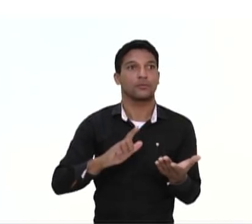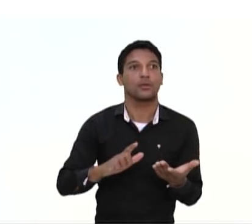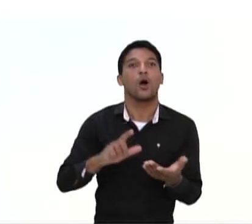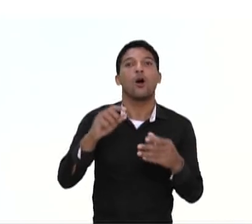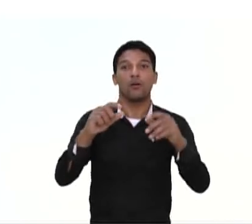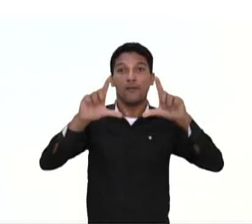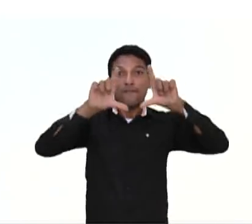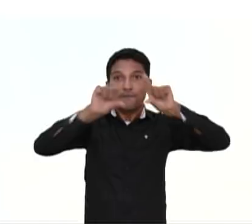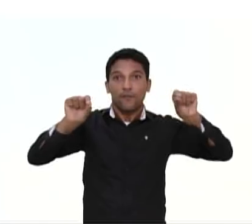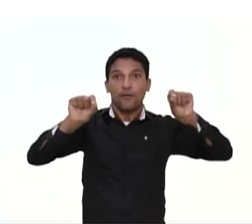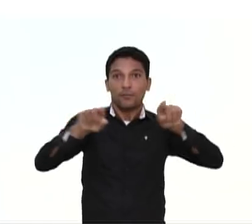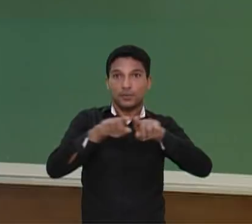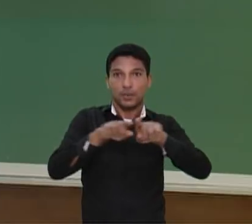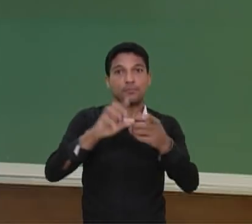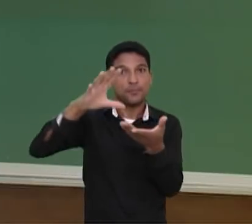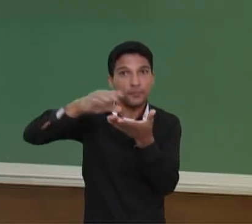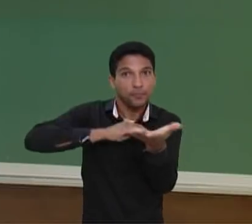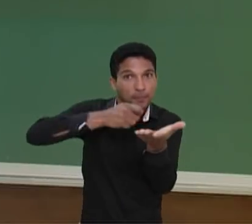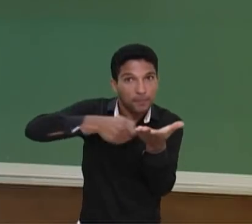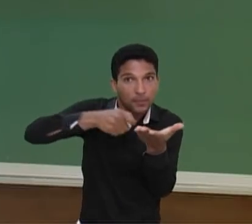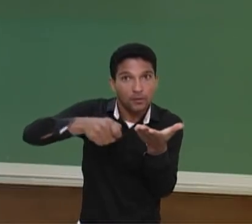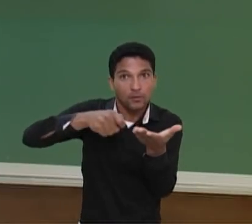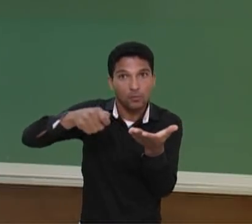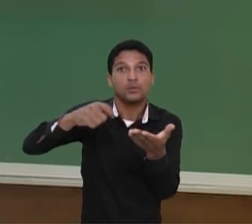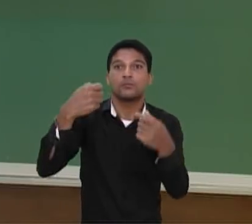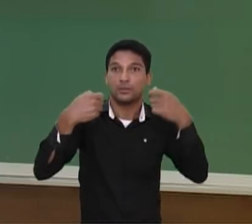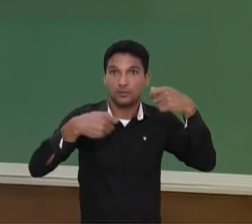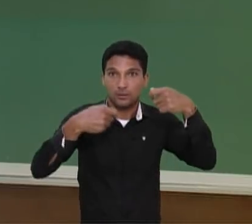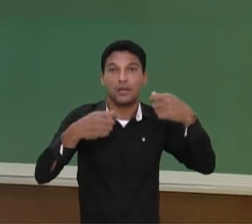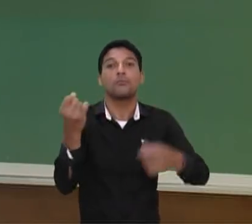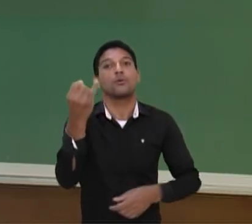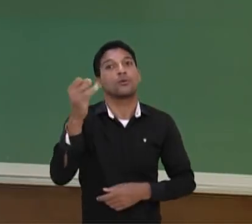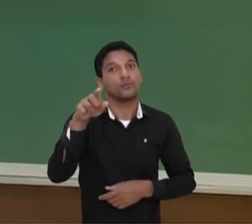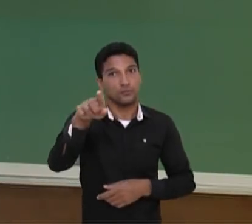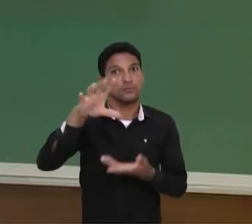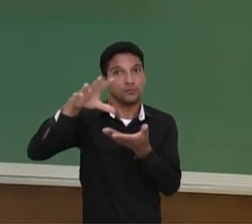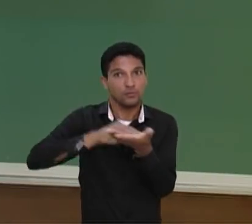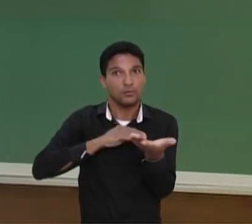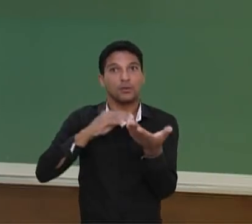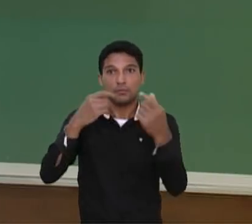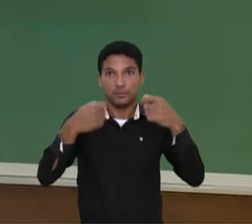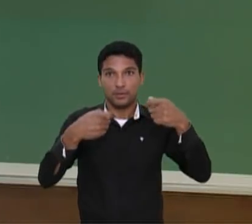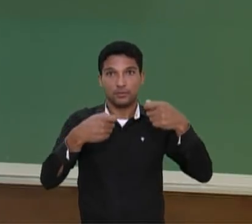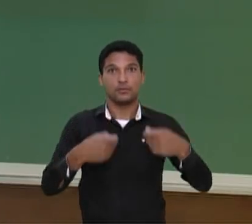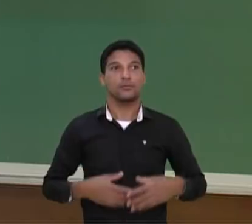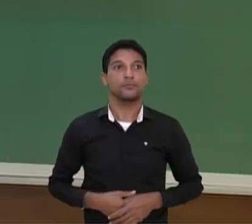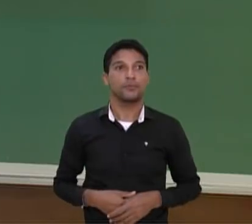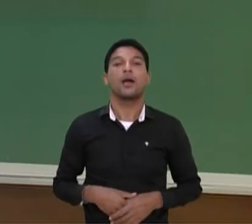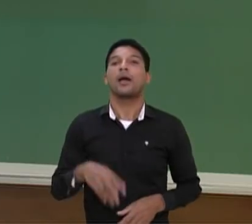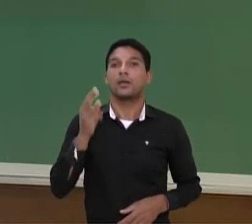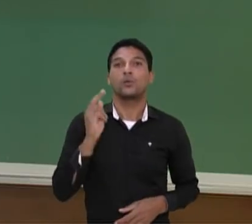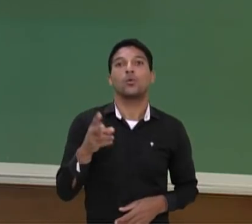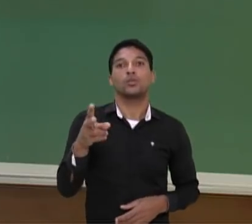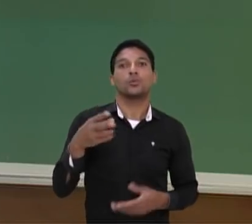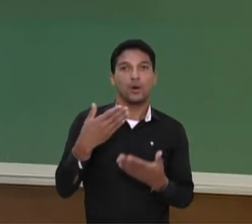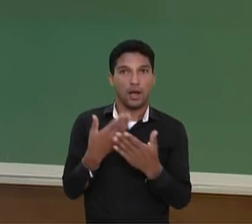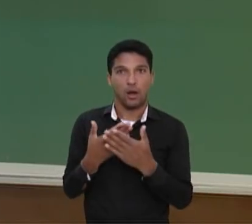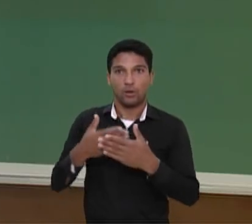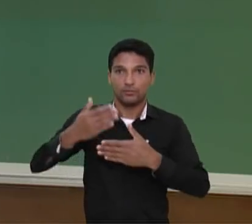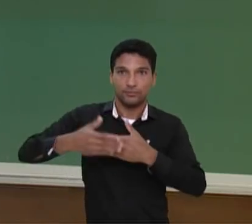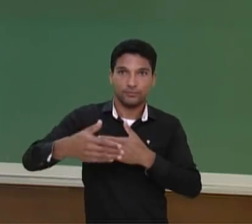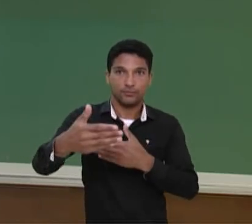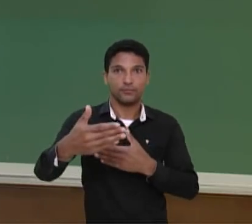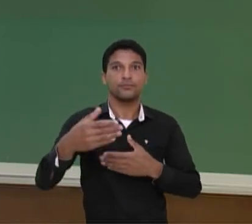também a nossa essa fórmula aí que ela é bem importante para você certinho para que nós possamos dar continuidade às nossas